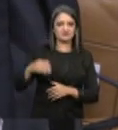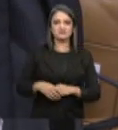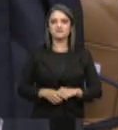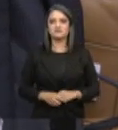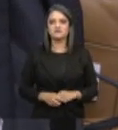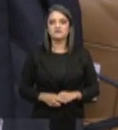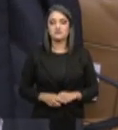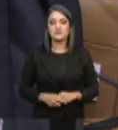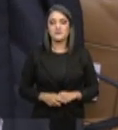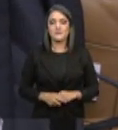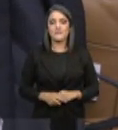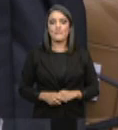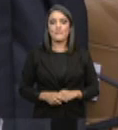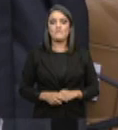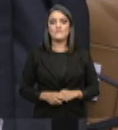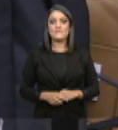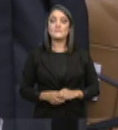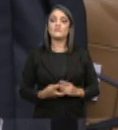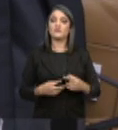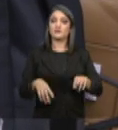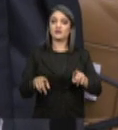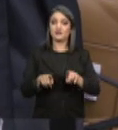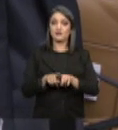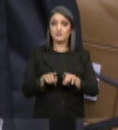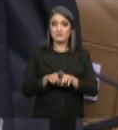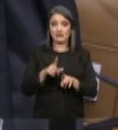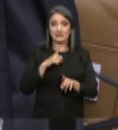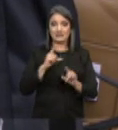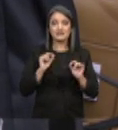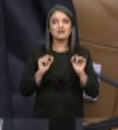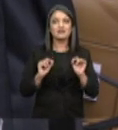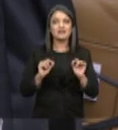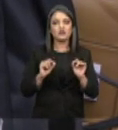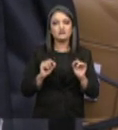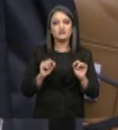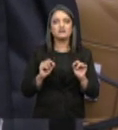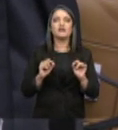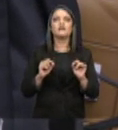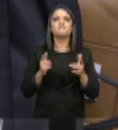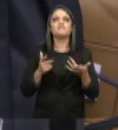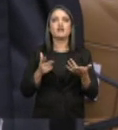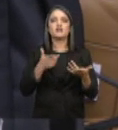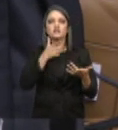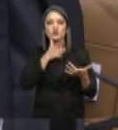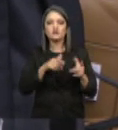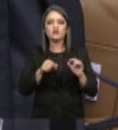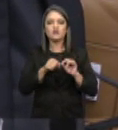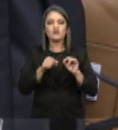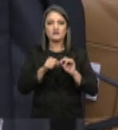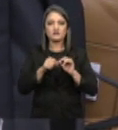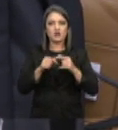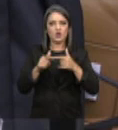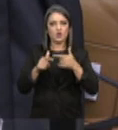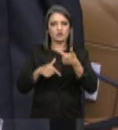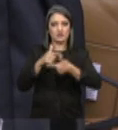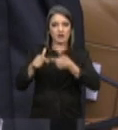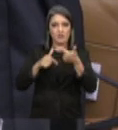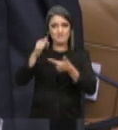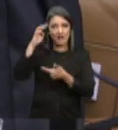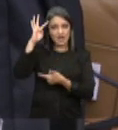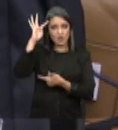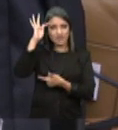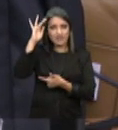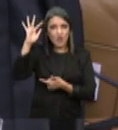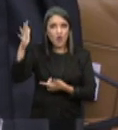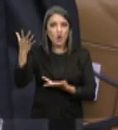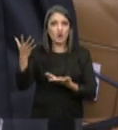acoplou harmoniosamente e com invejável destreza sua produção teórica atuação